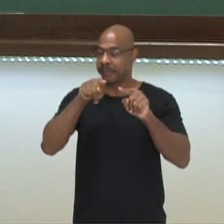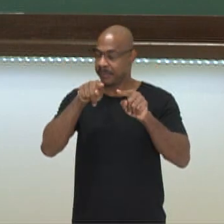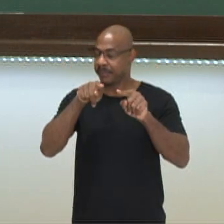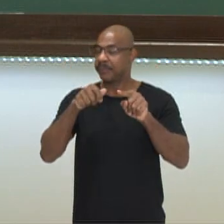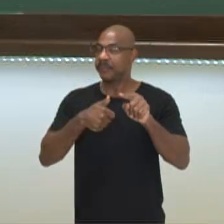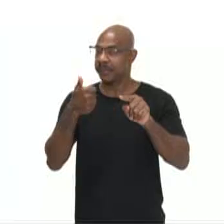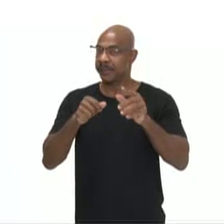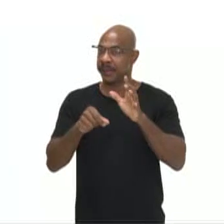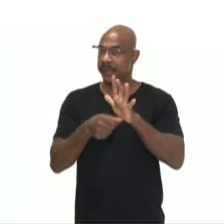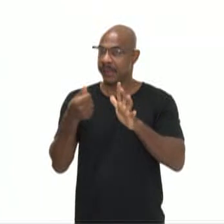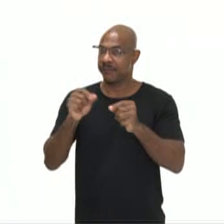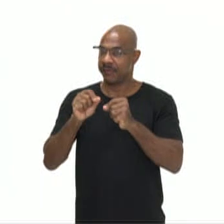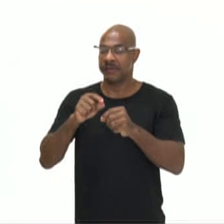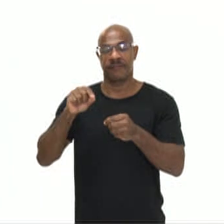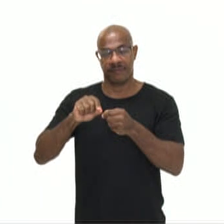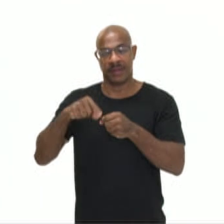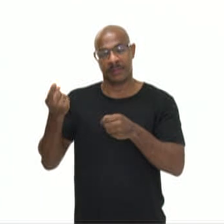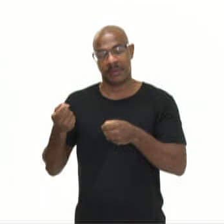com a resposta.